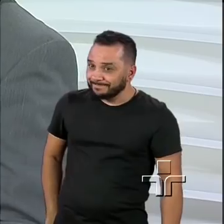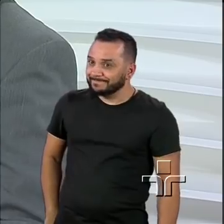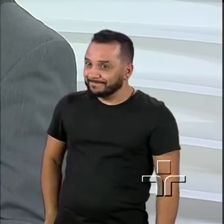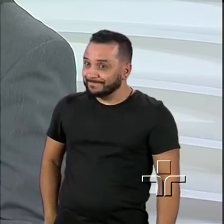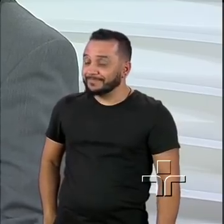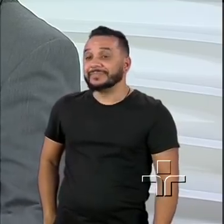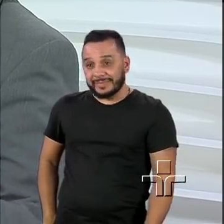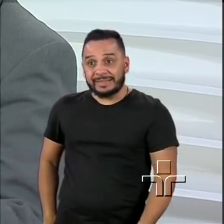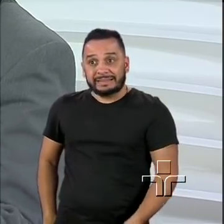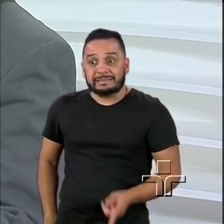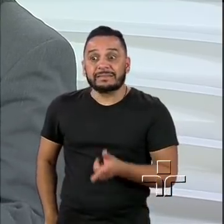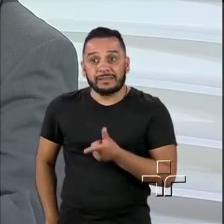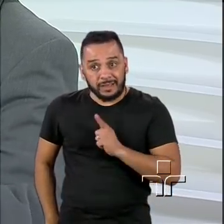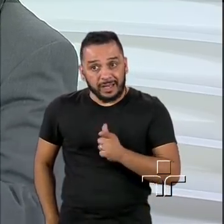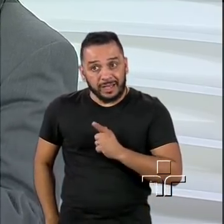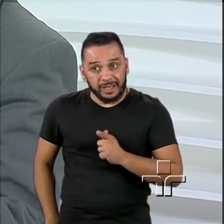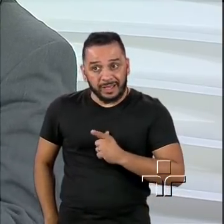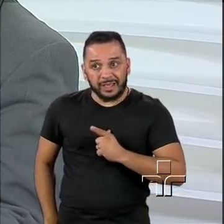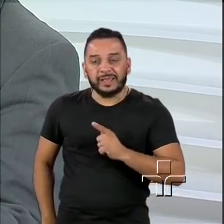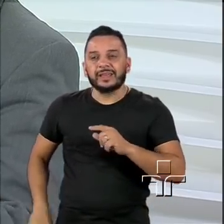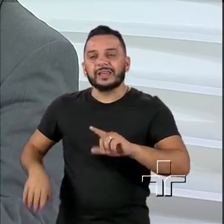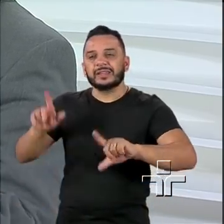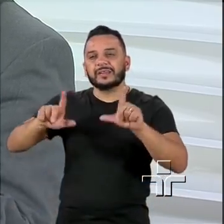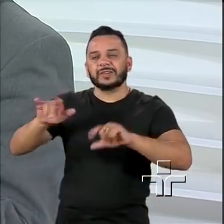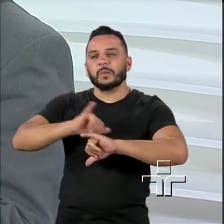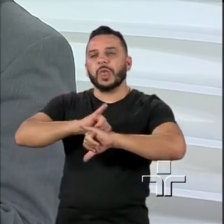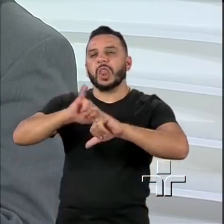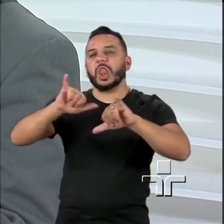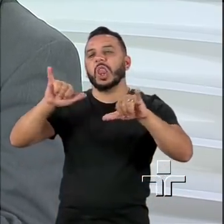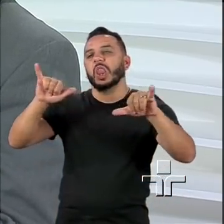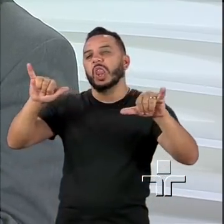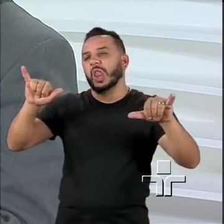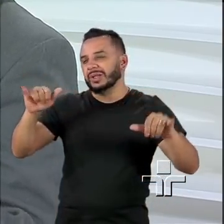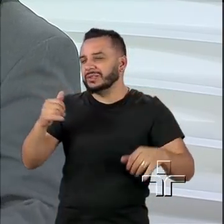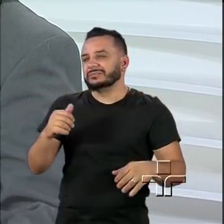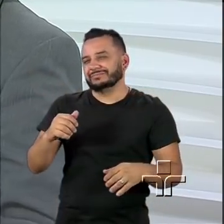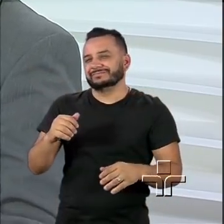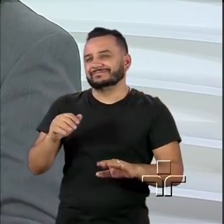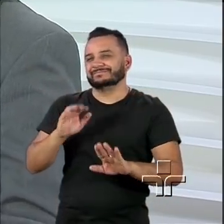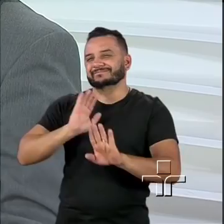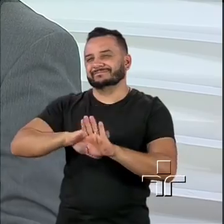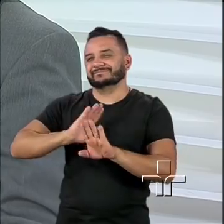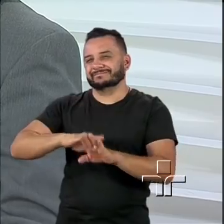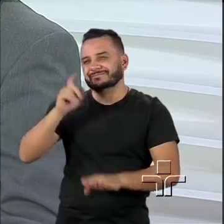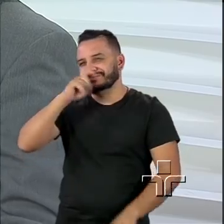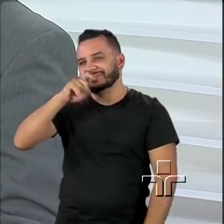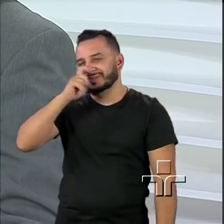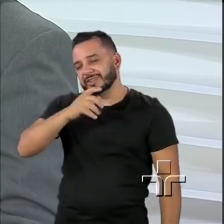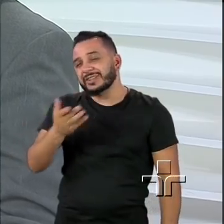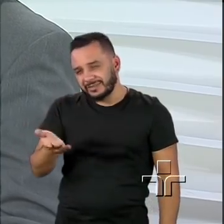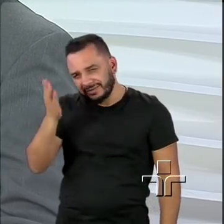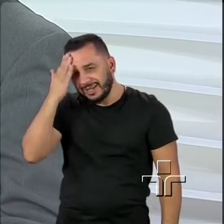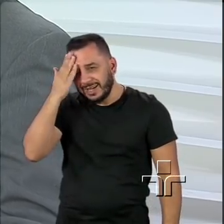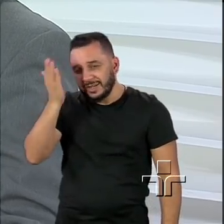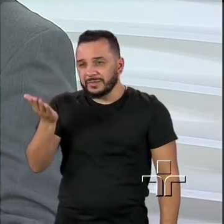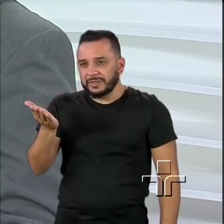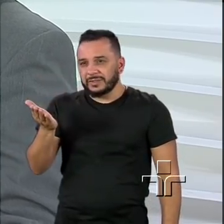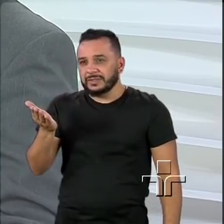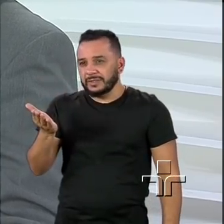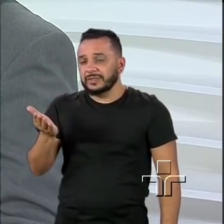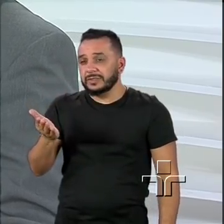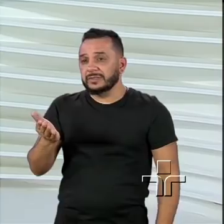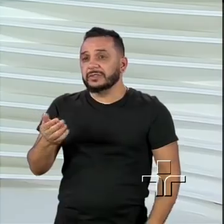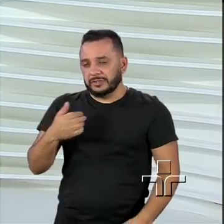muitas coisas que anuncia, vaza na imprensa, para lá ou para cá, que não é bem assim. Né? O governador fez